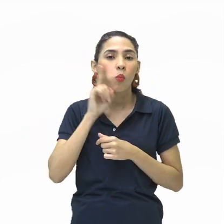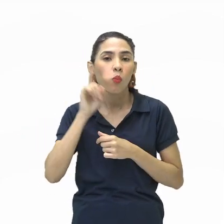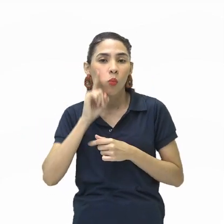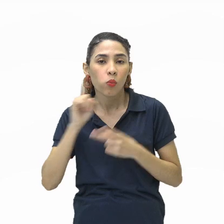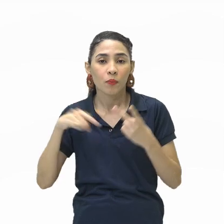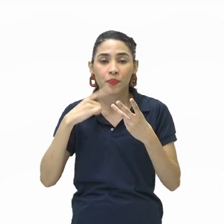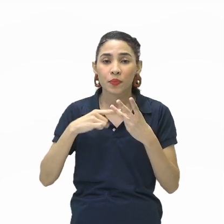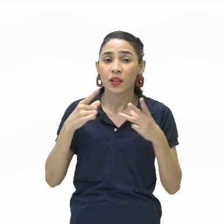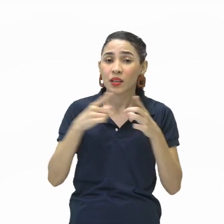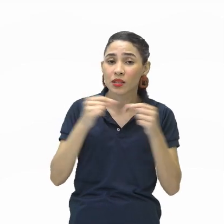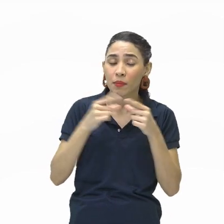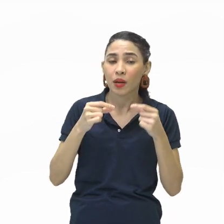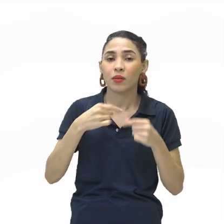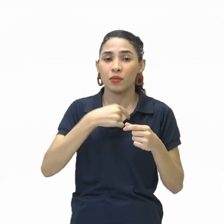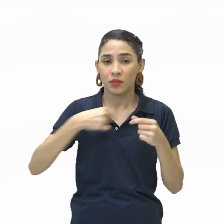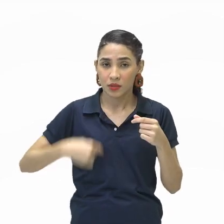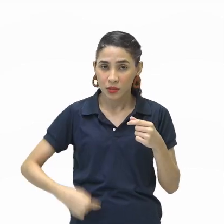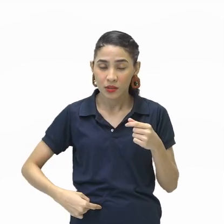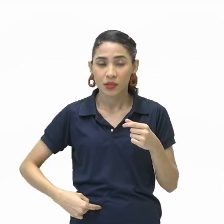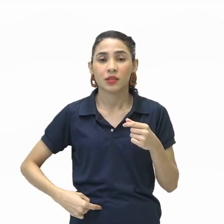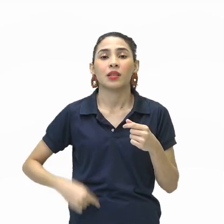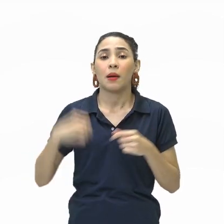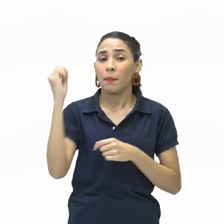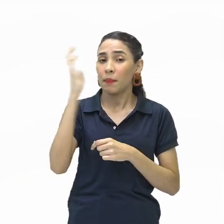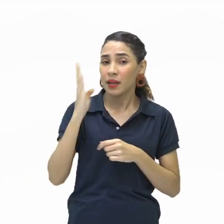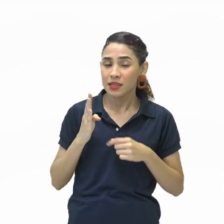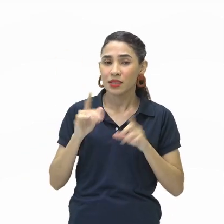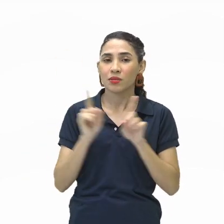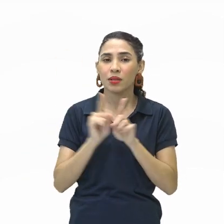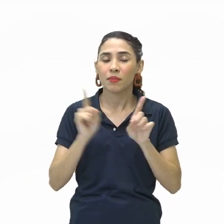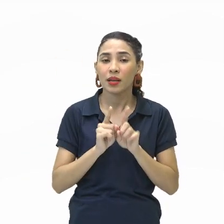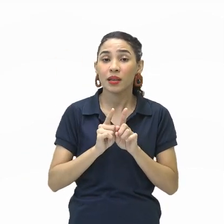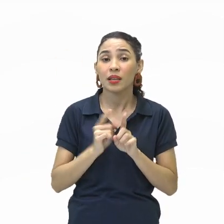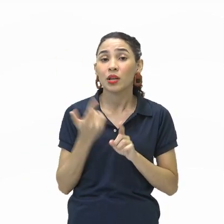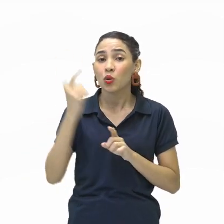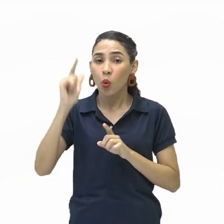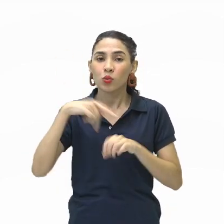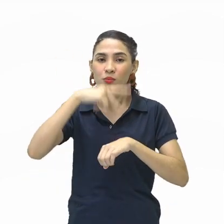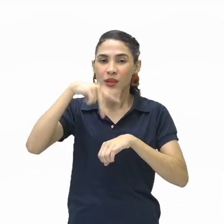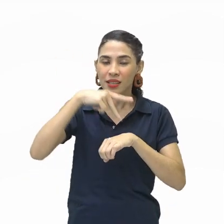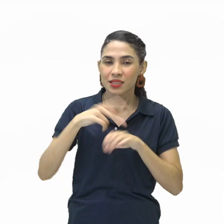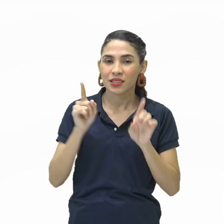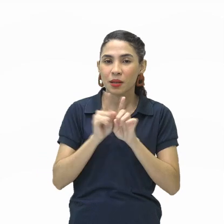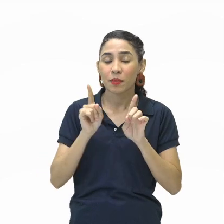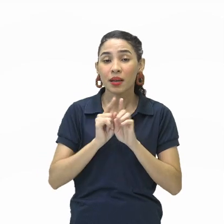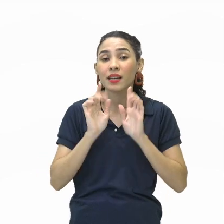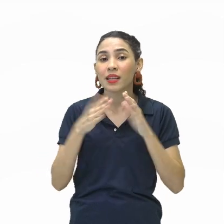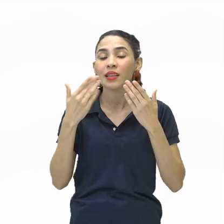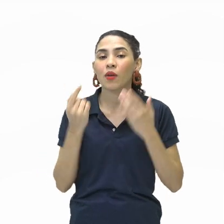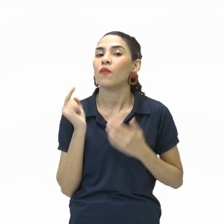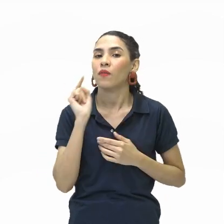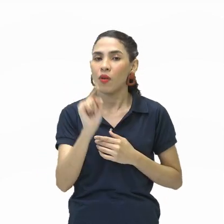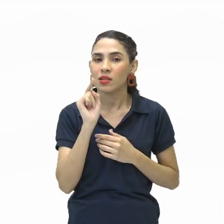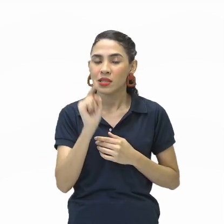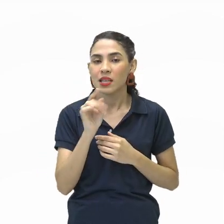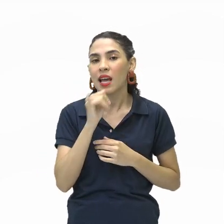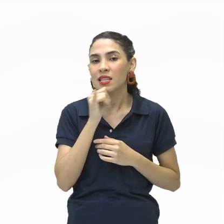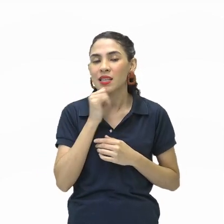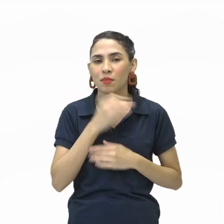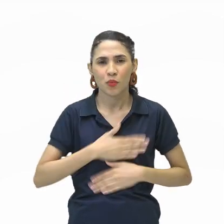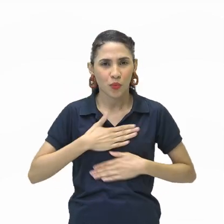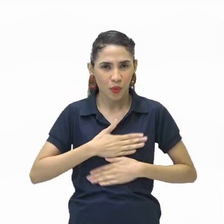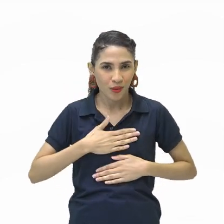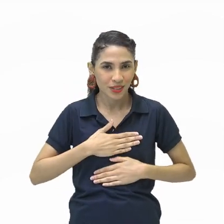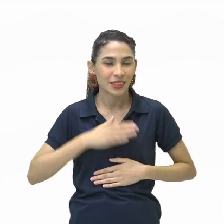Unidos, Japão, Alemanha, Coreia, Brasil, entre outros países, tá, gente? Então, você aí que gosta